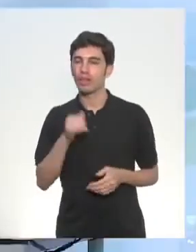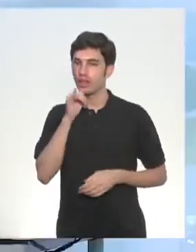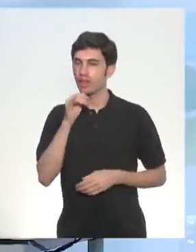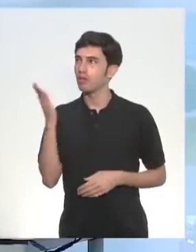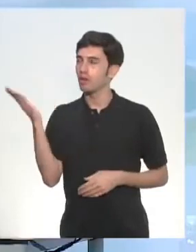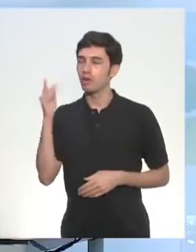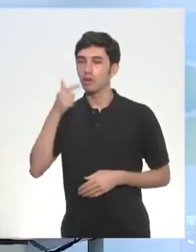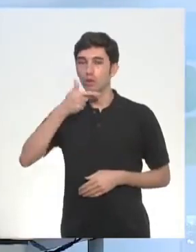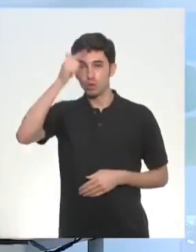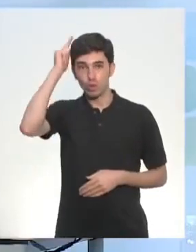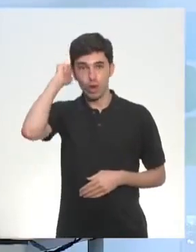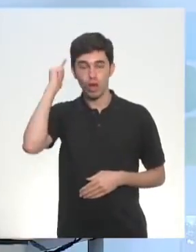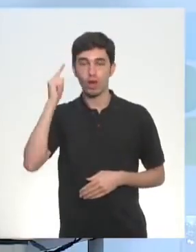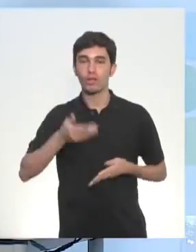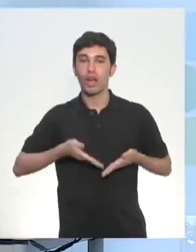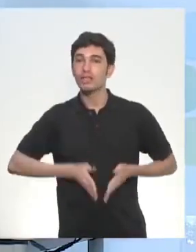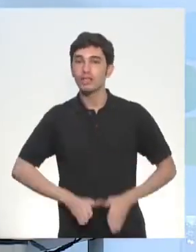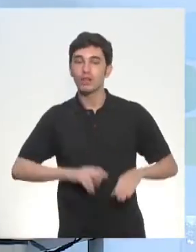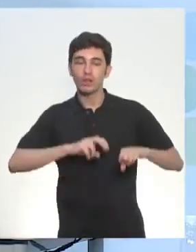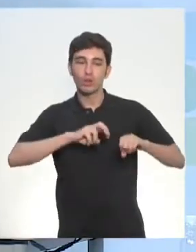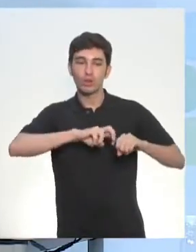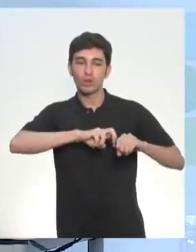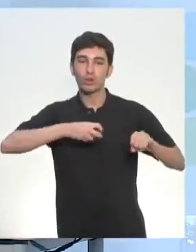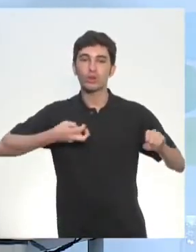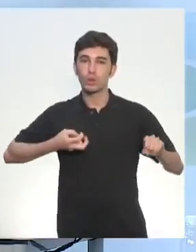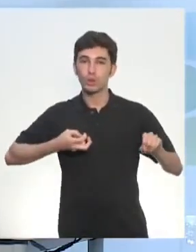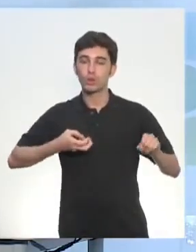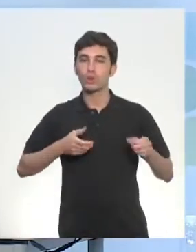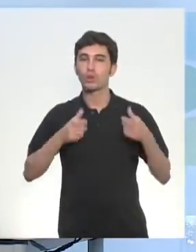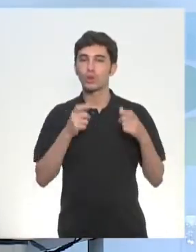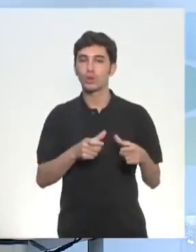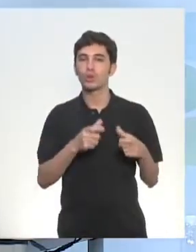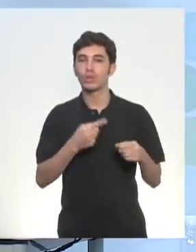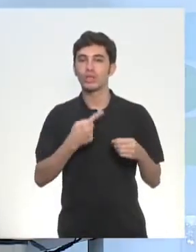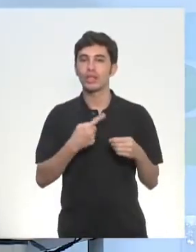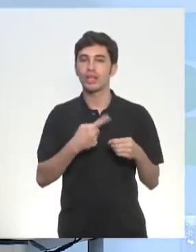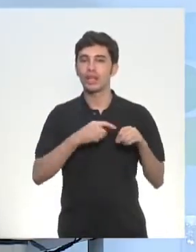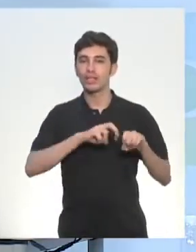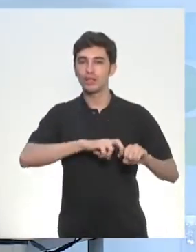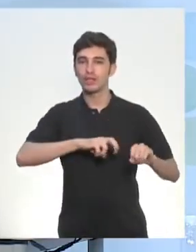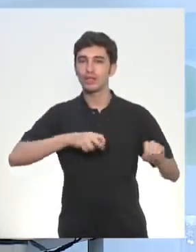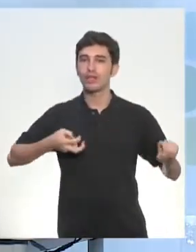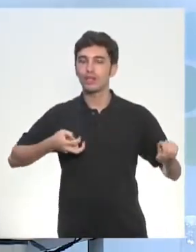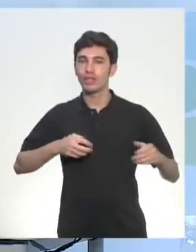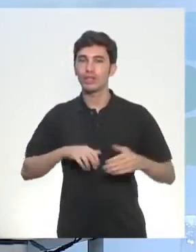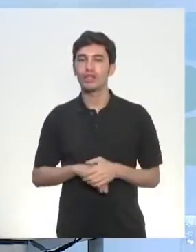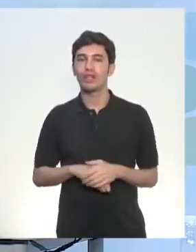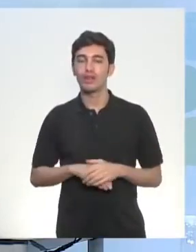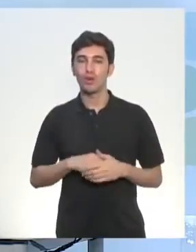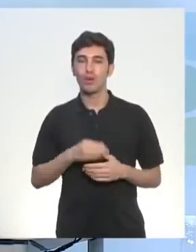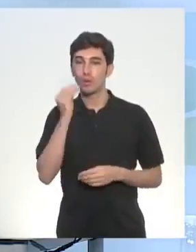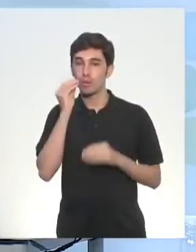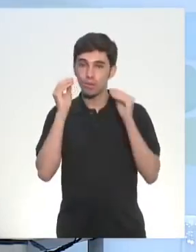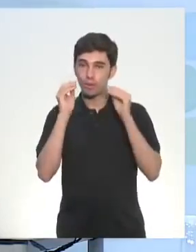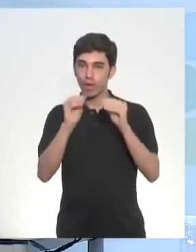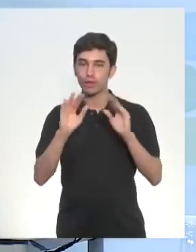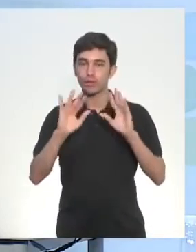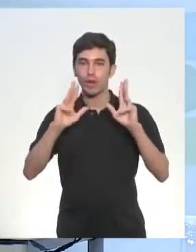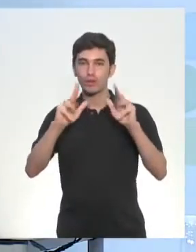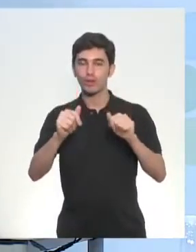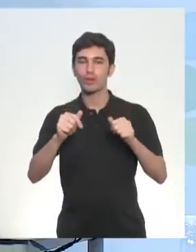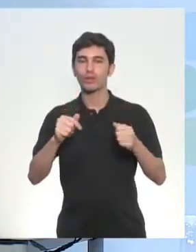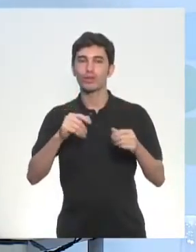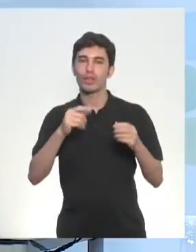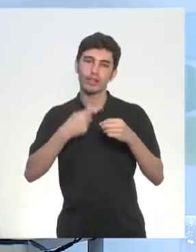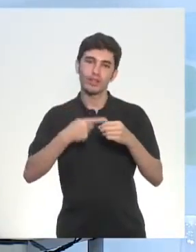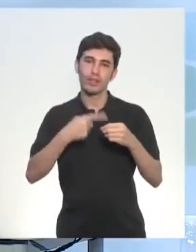is from São Roque. Um beijo para a caravana de São Roque que está assistindo no centro de mídias, né? Então, That's it. vamos lá. What